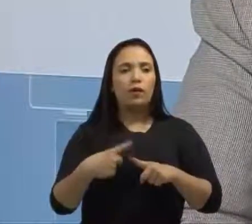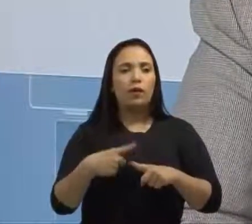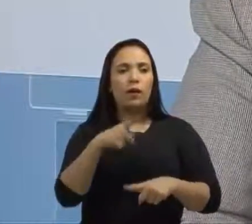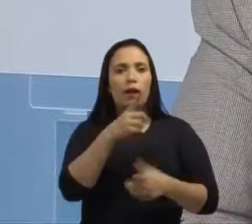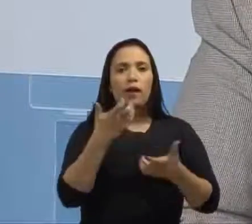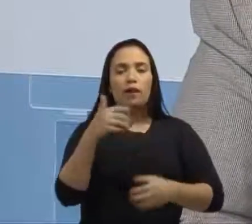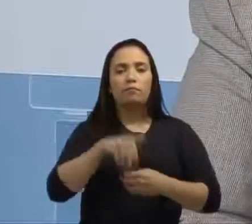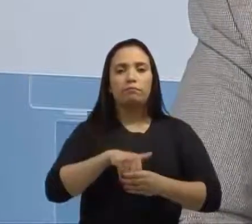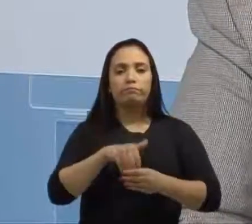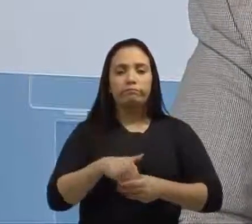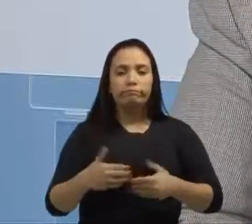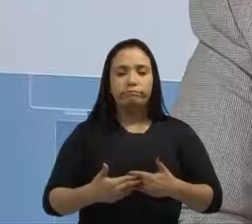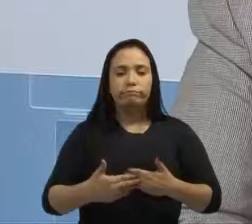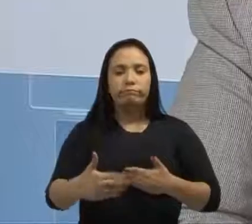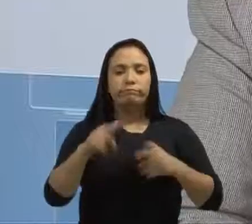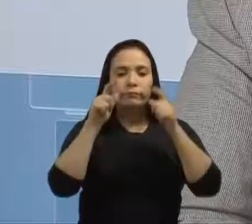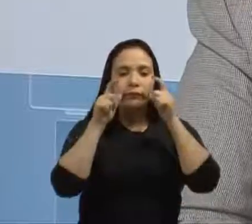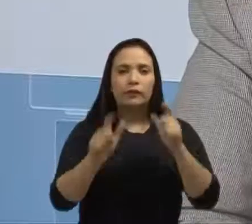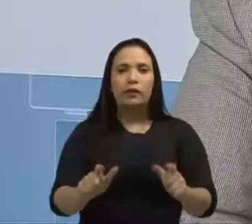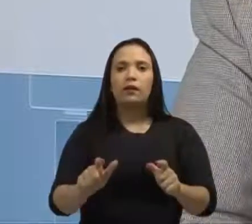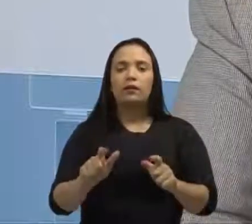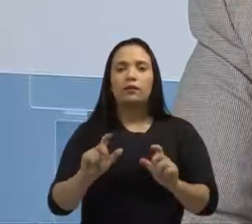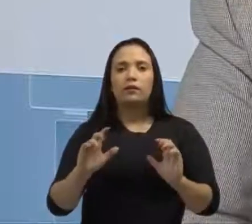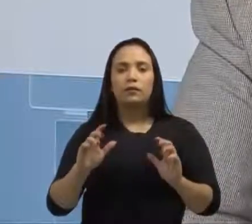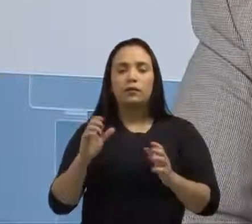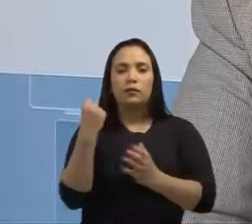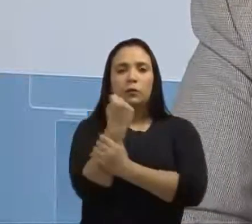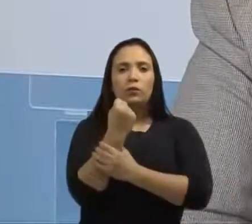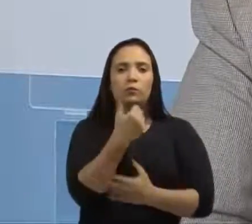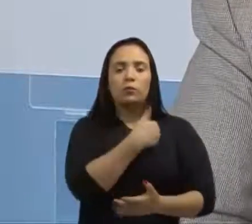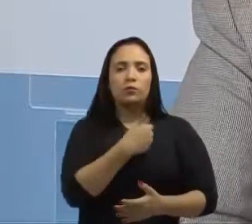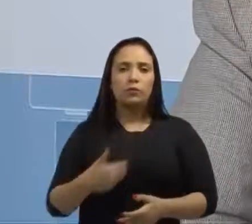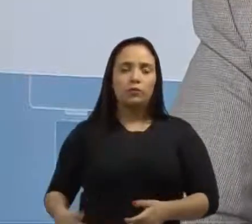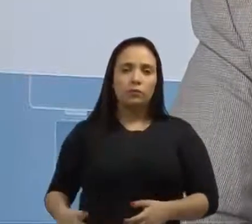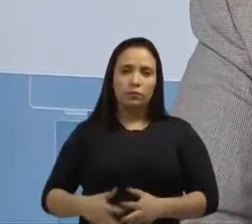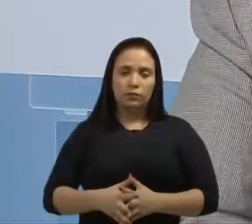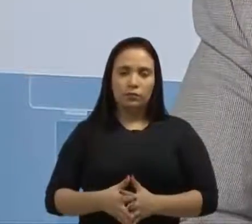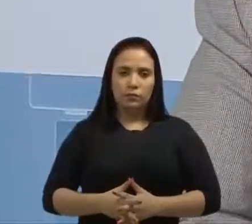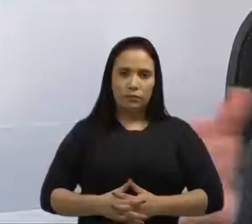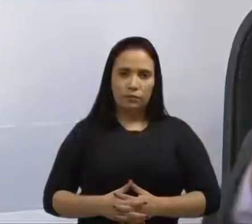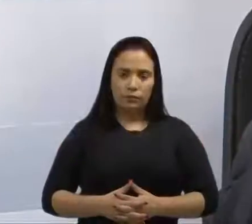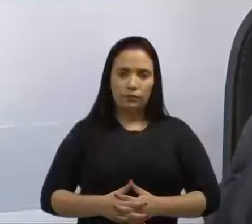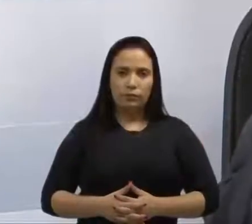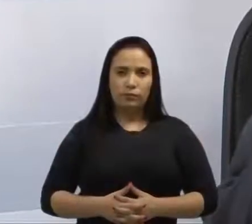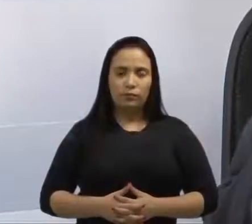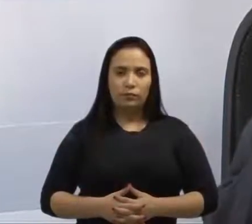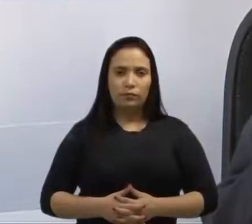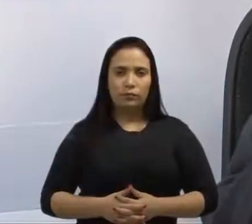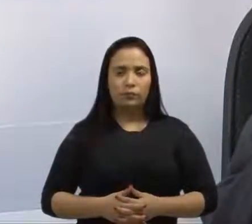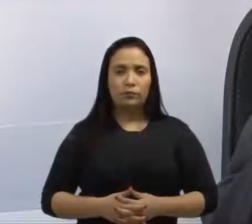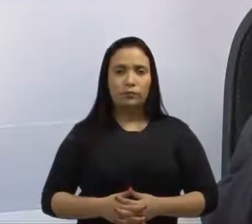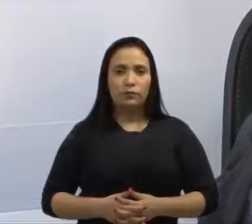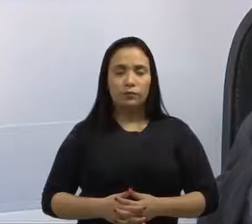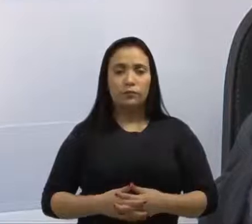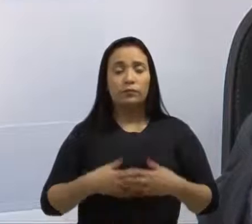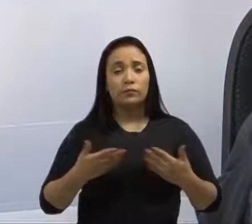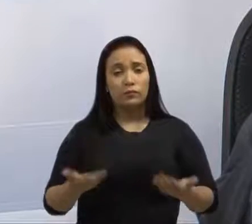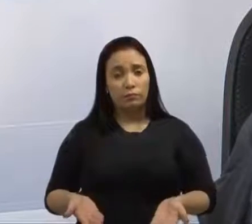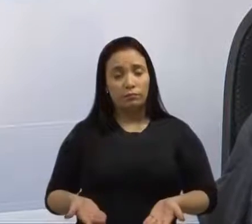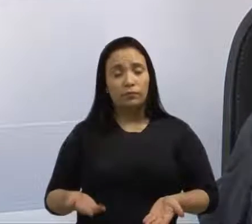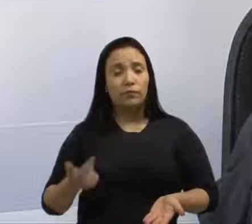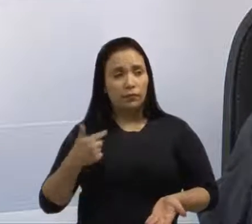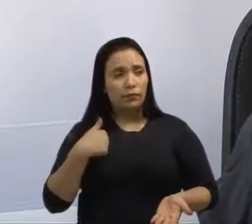pesquisas com essas ações que ele tomou na segurança pública. O Carlos Frederico, um homem que está